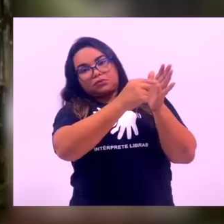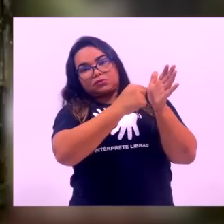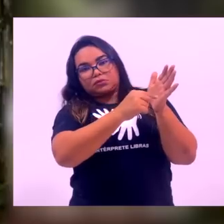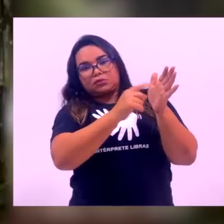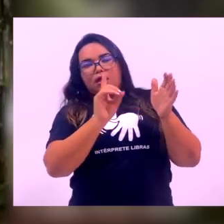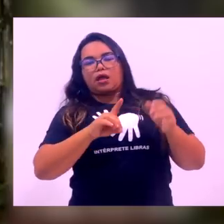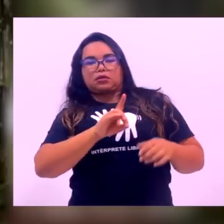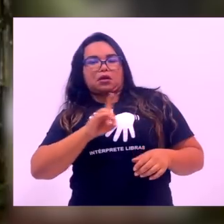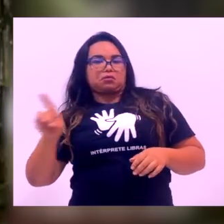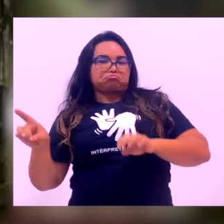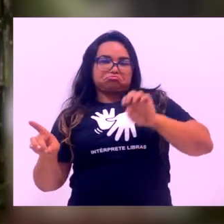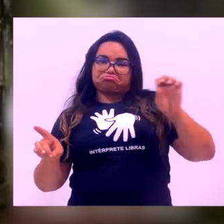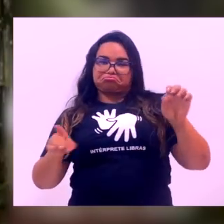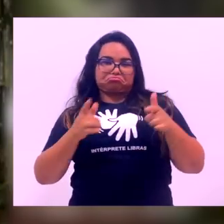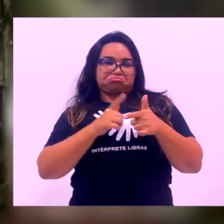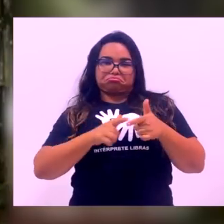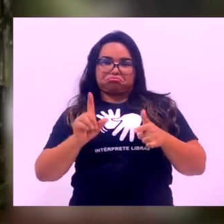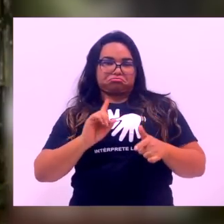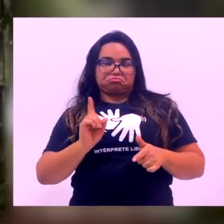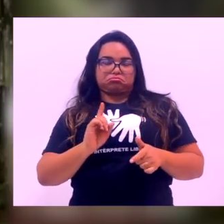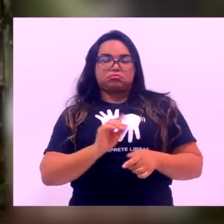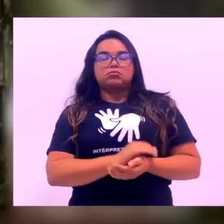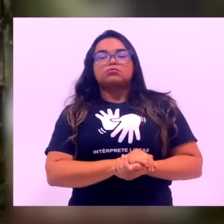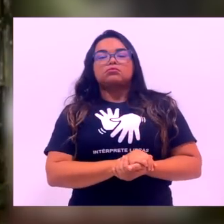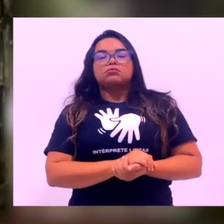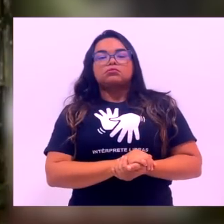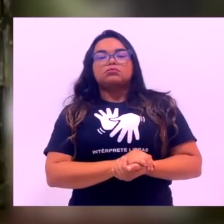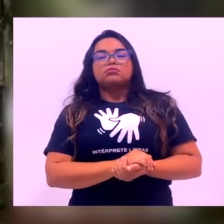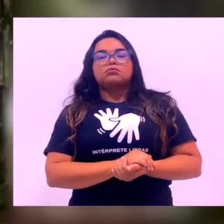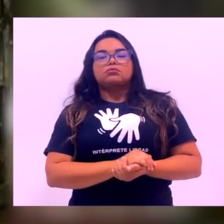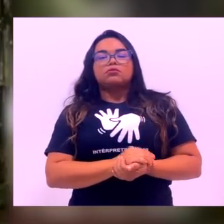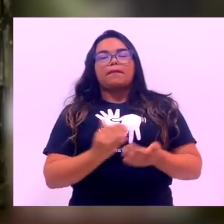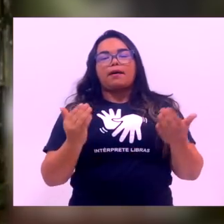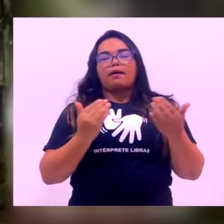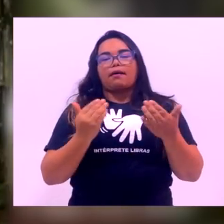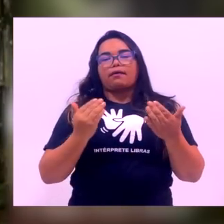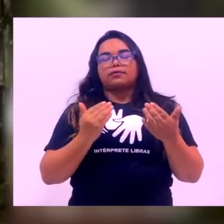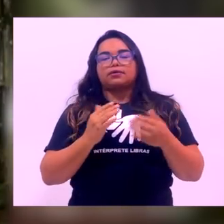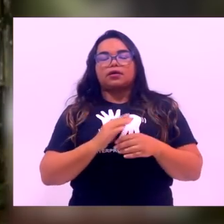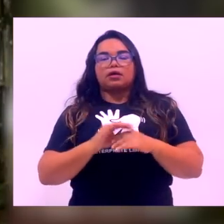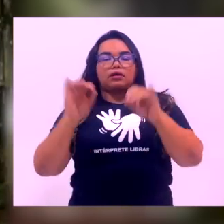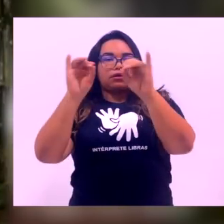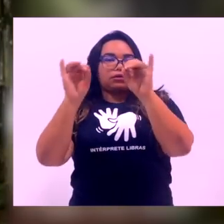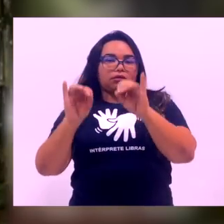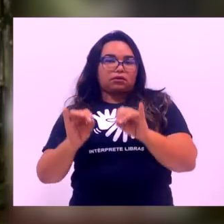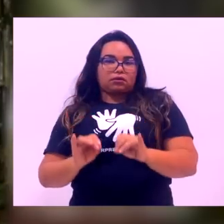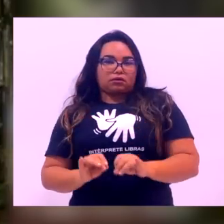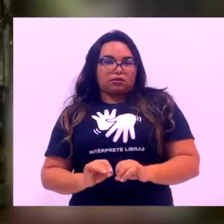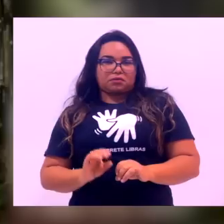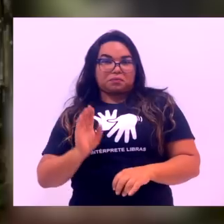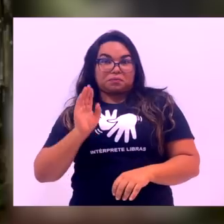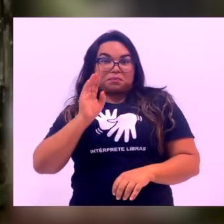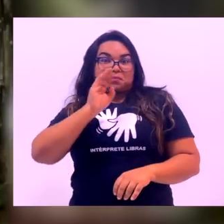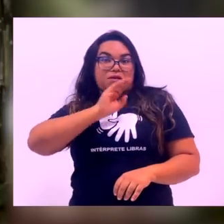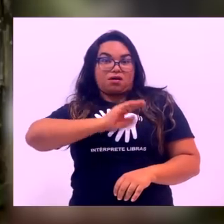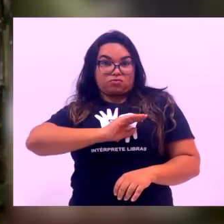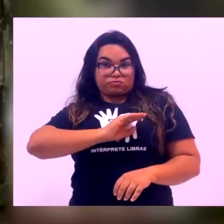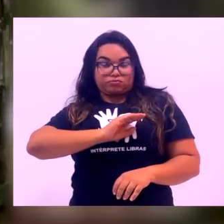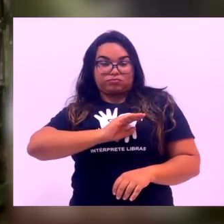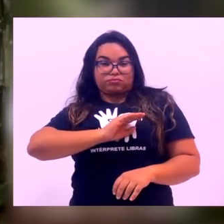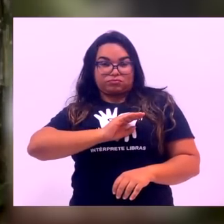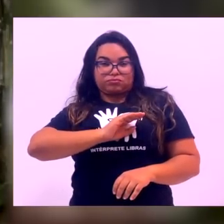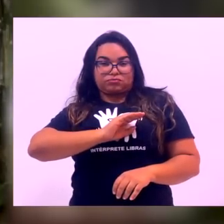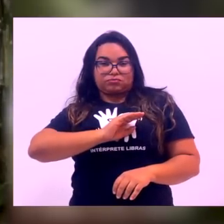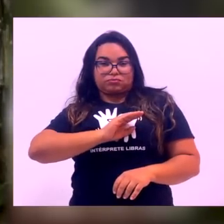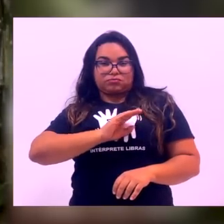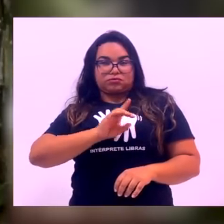destra, isso não faz a menor diferença. Ela representa a divindade em sua forma maligna e em